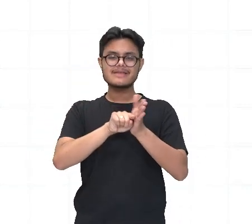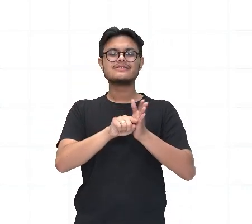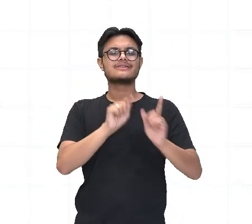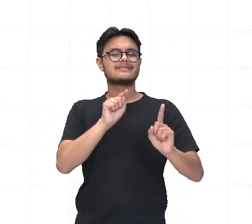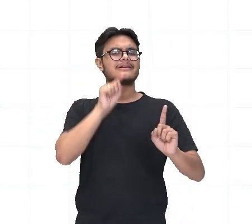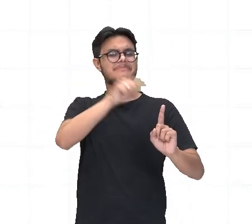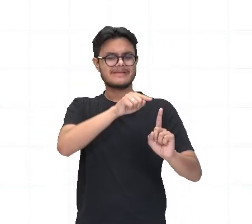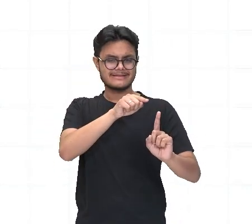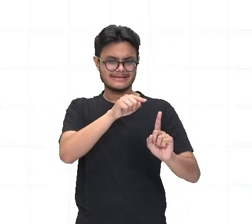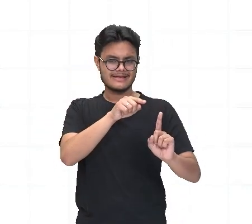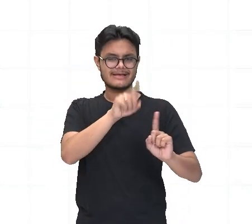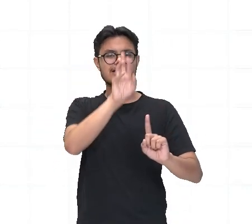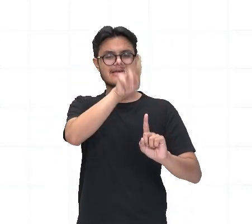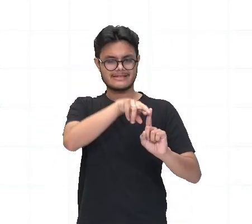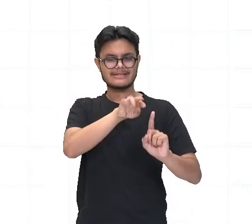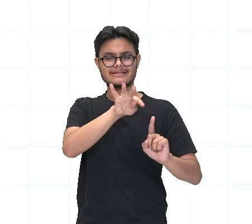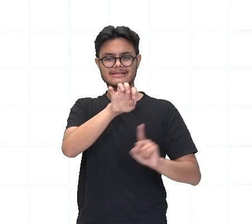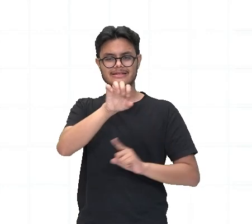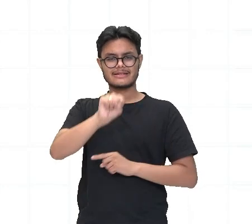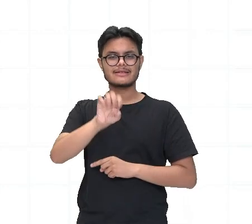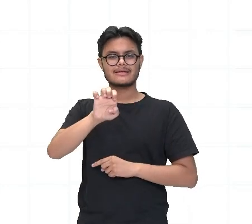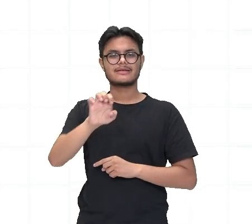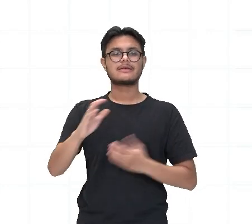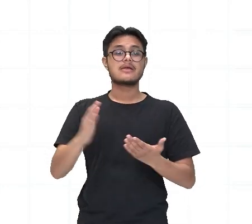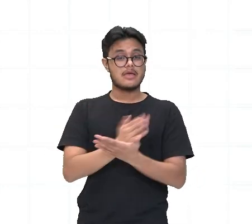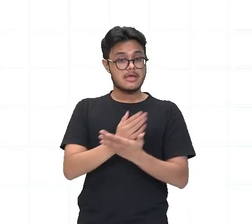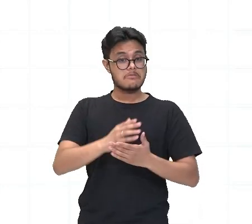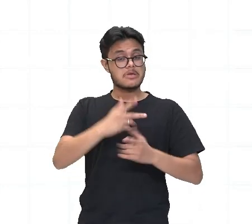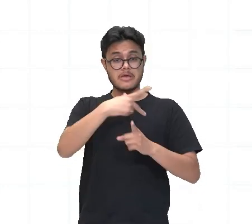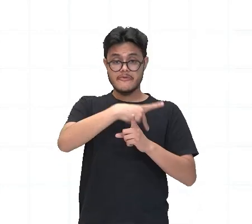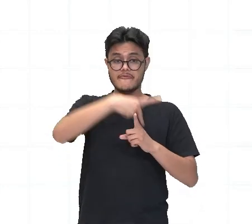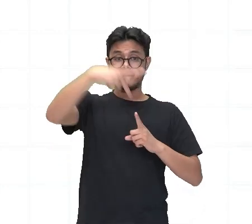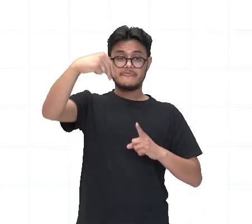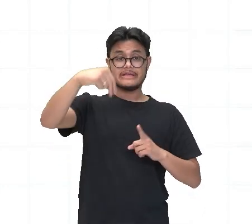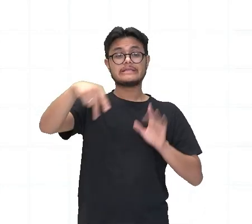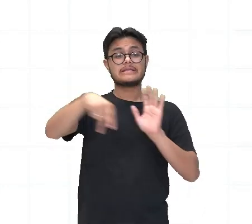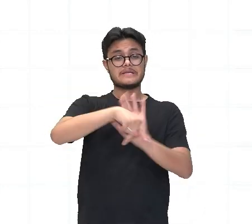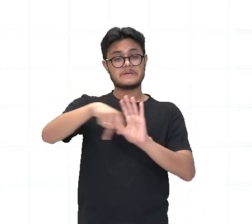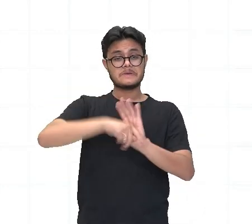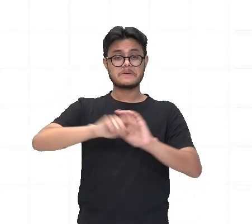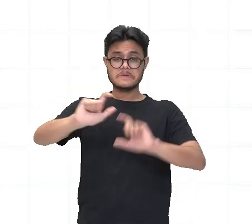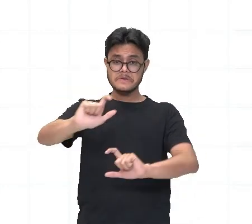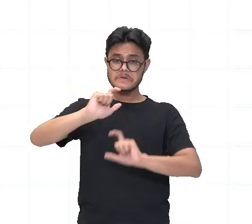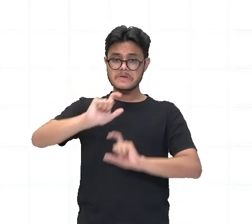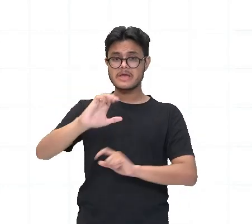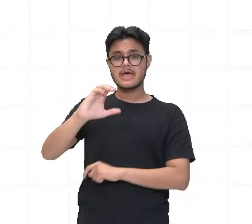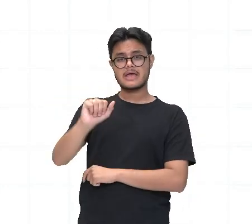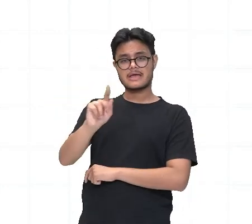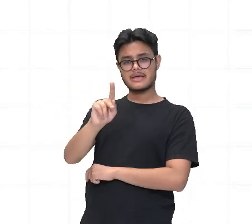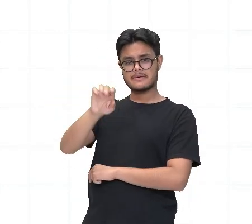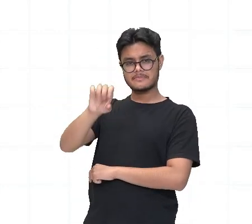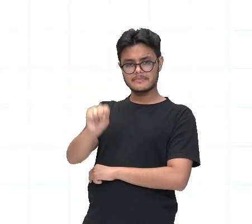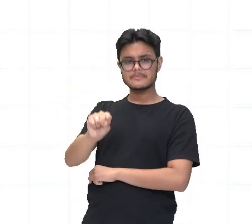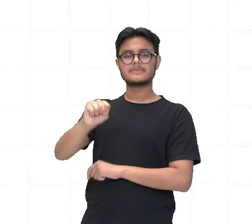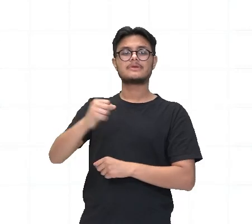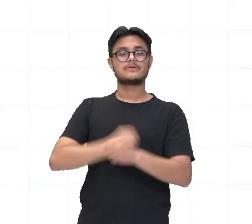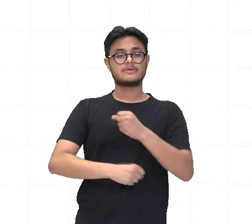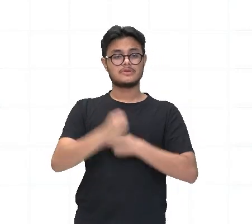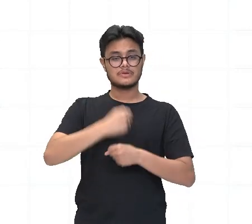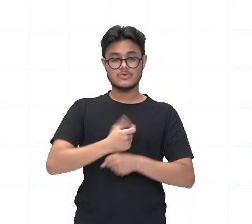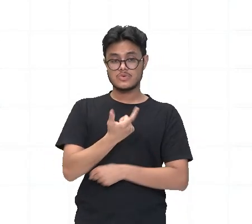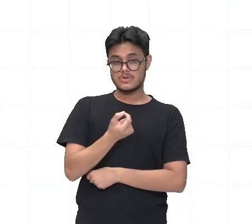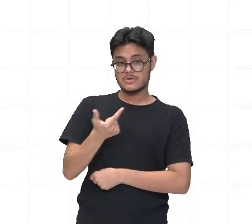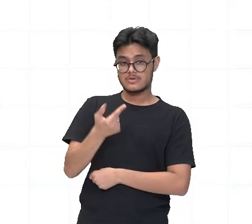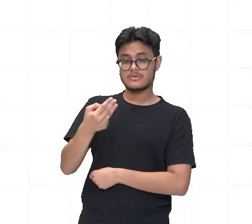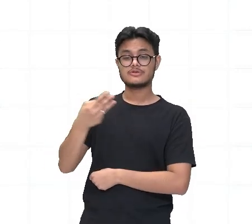aí justamente à tese, que foi uma das vencedoras do Prêmio CAPES de Tese de 2023, o arqueólogo, de novo a cor